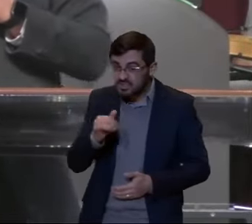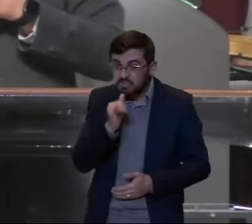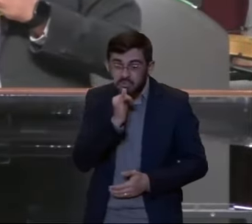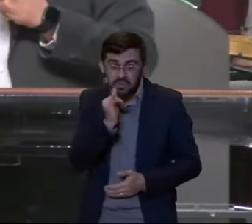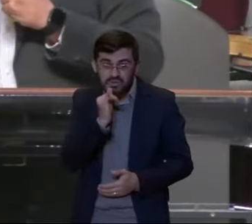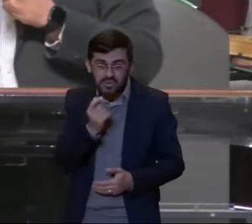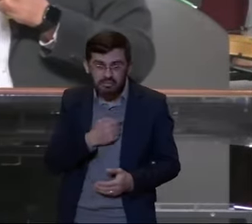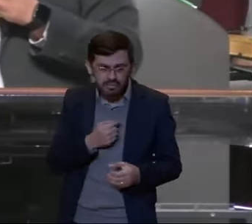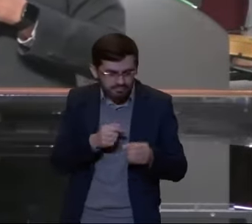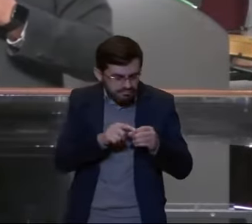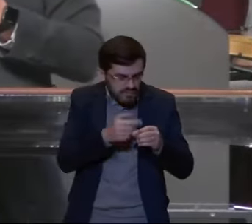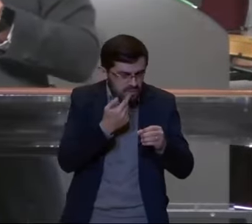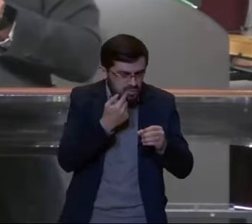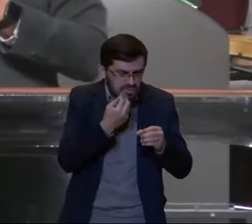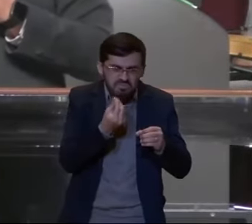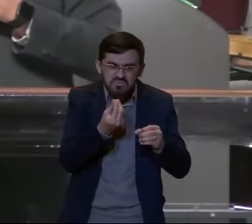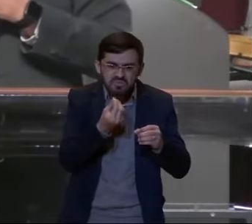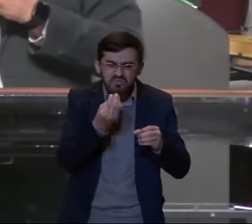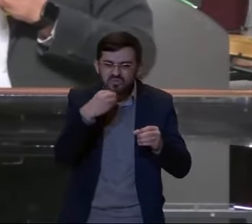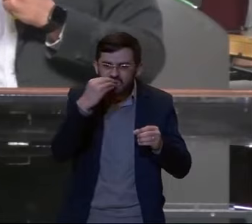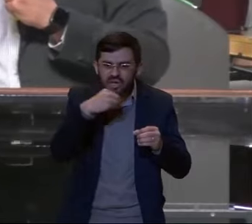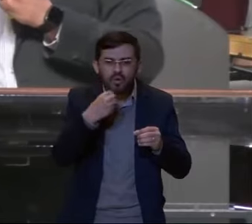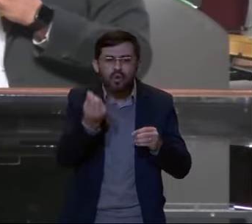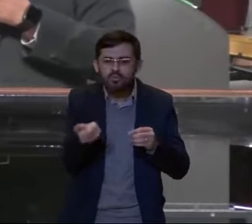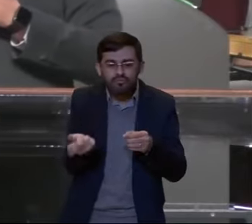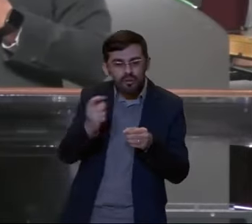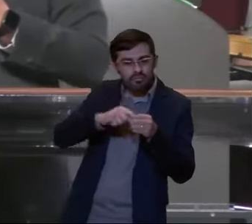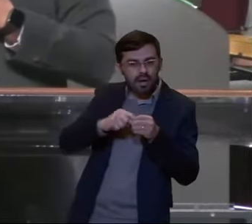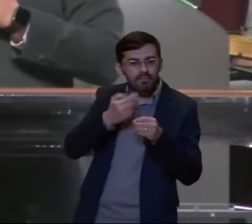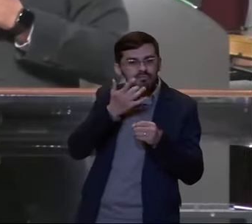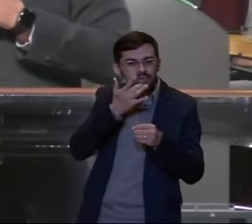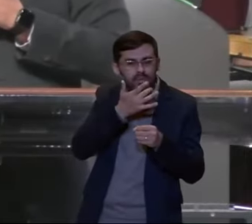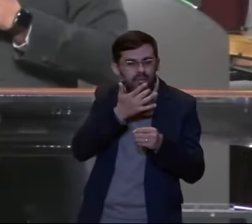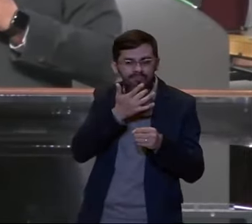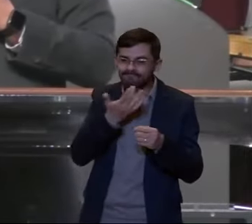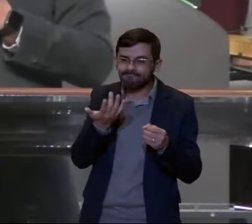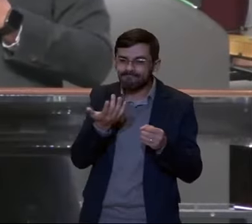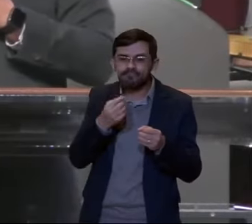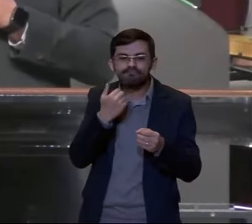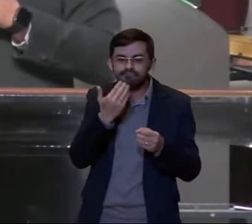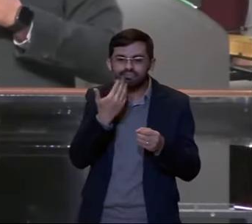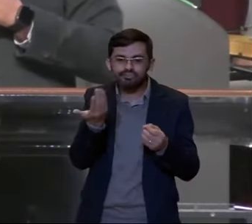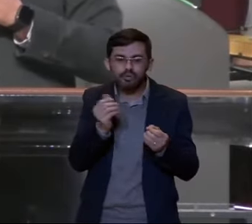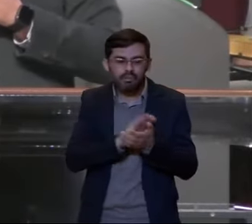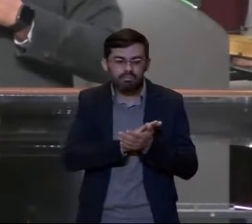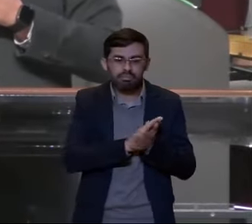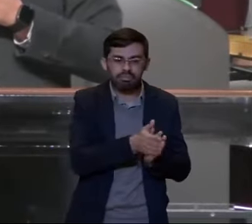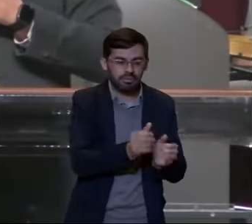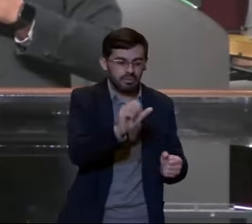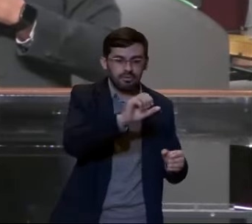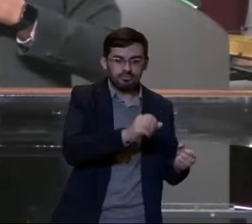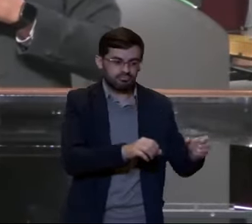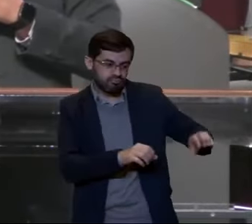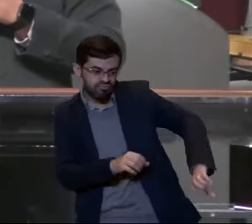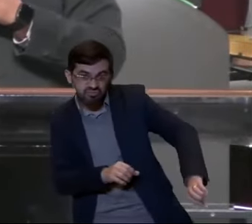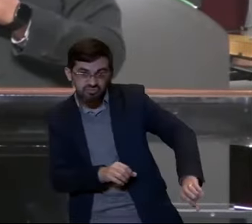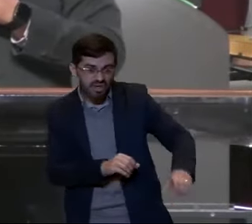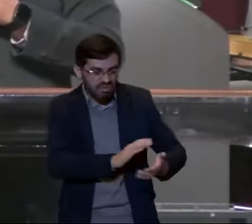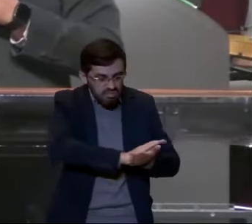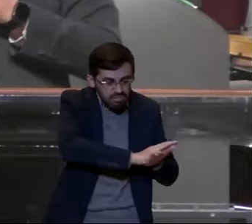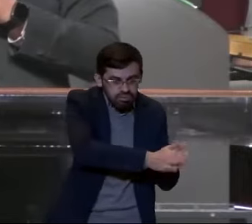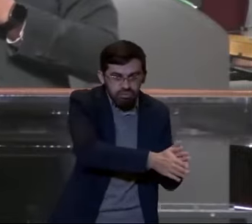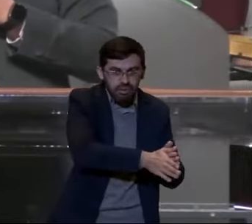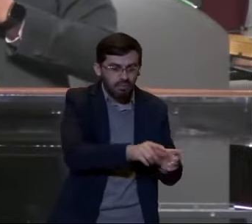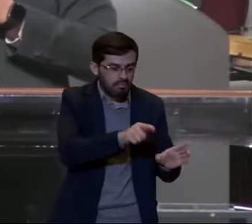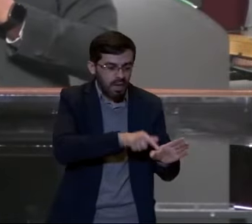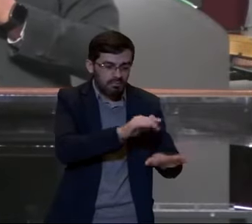vier a ser insípido, como lhe restaurar o sabor? Para nada mais presta, senão para, lançado fora, ser